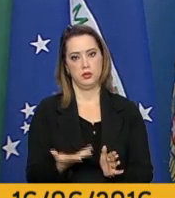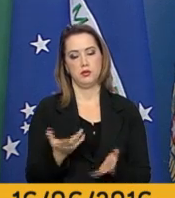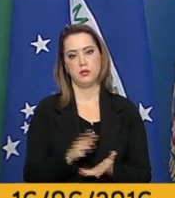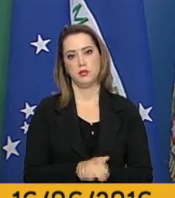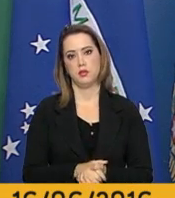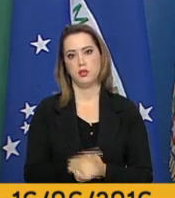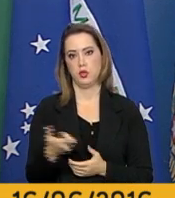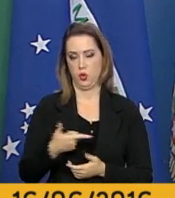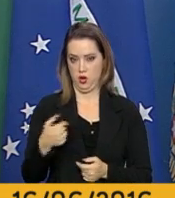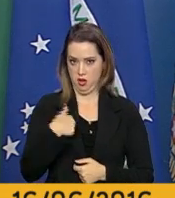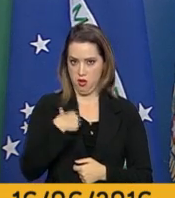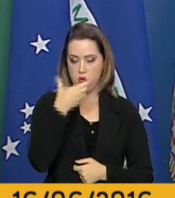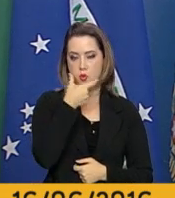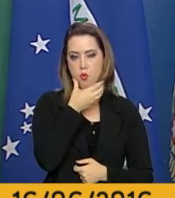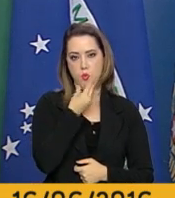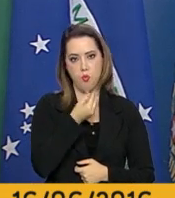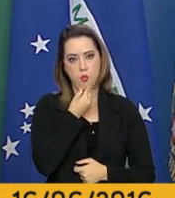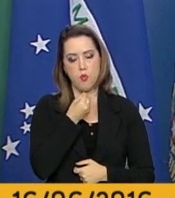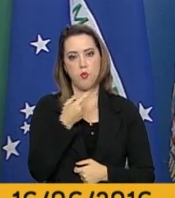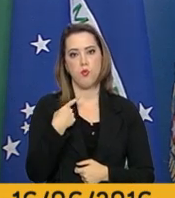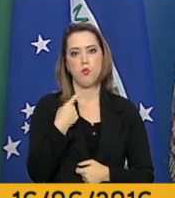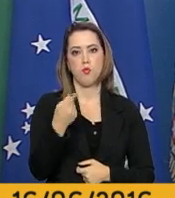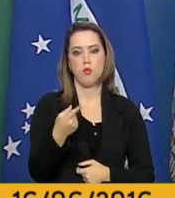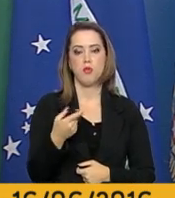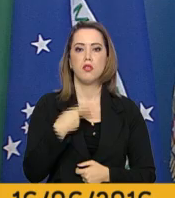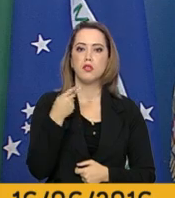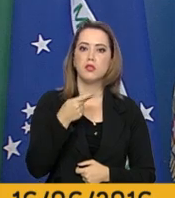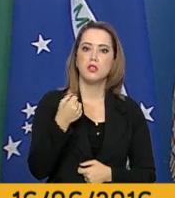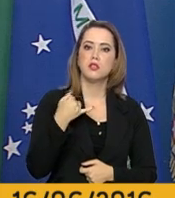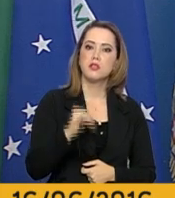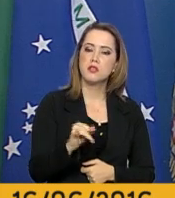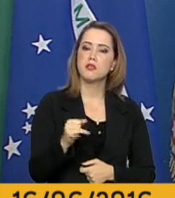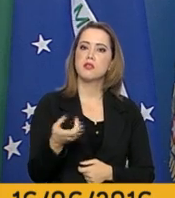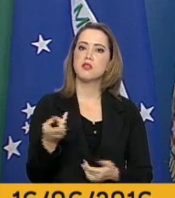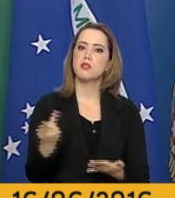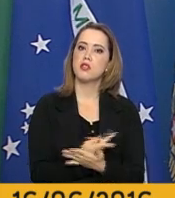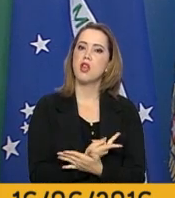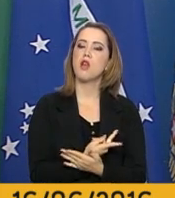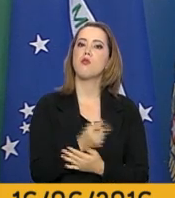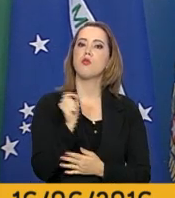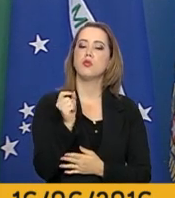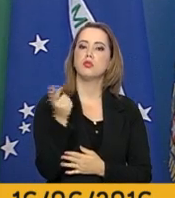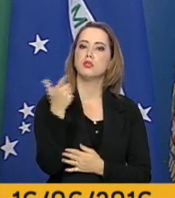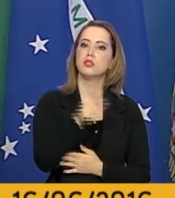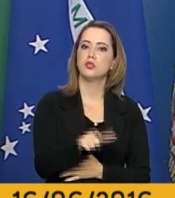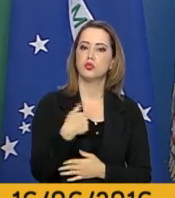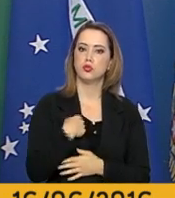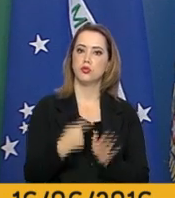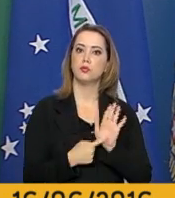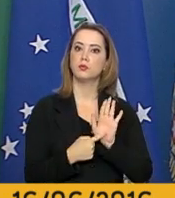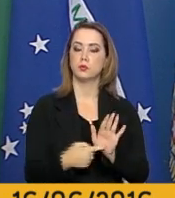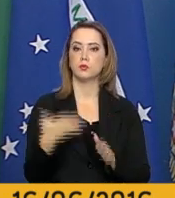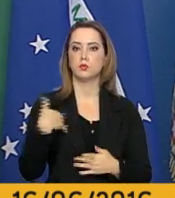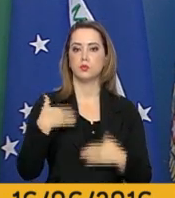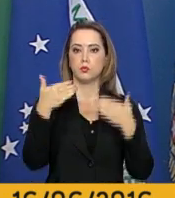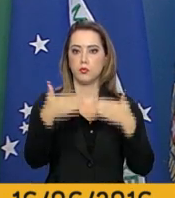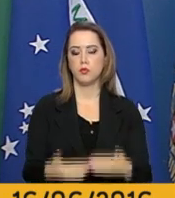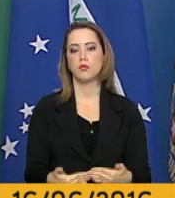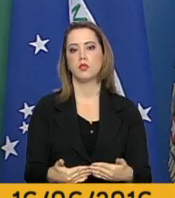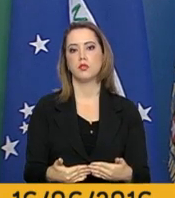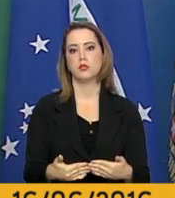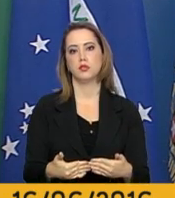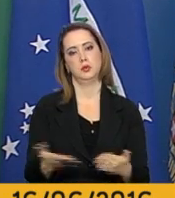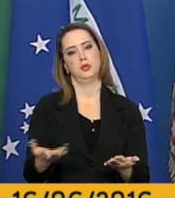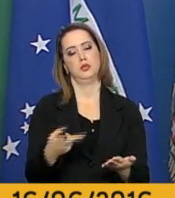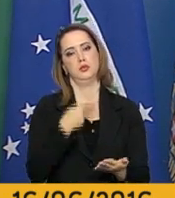fala, eu quero dizer que quando surgirem fatos desta natureza, eu virei a público para contestá-las